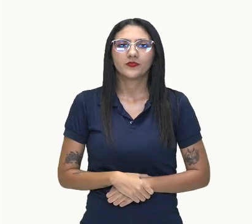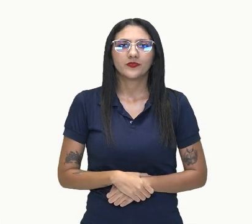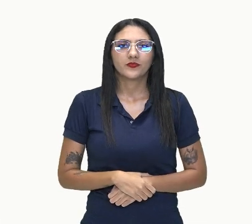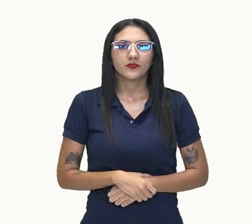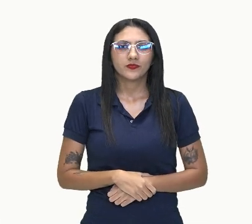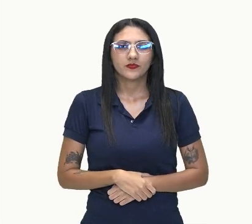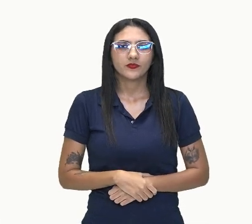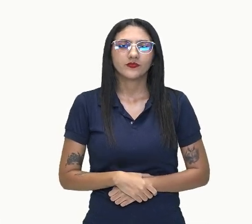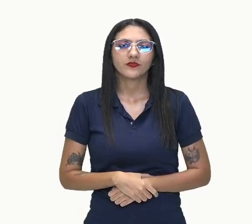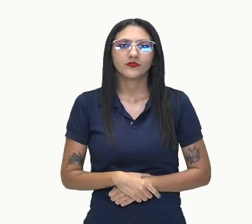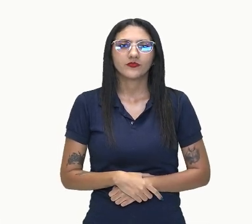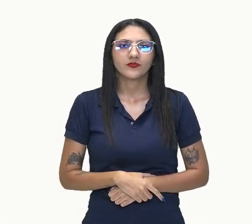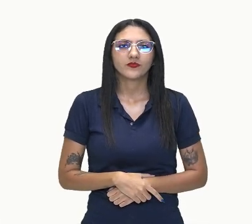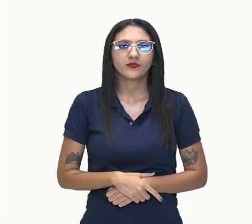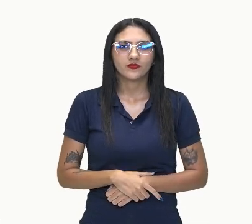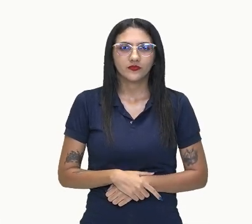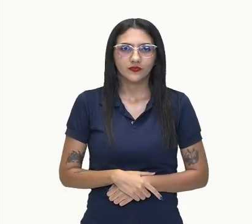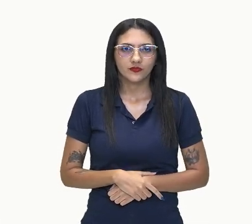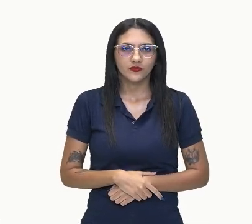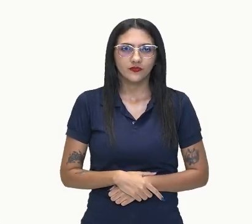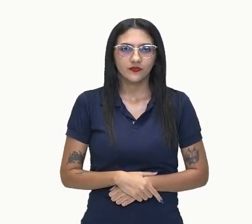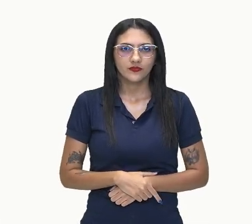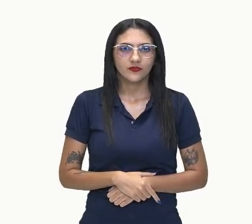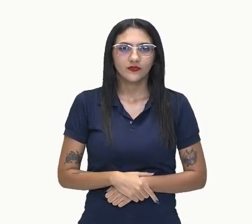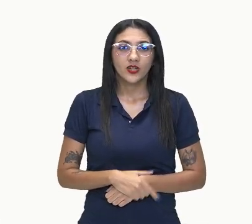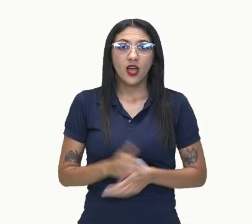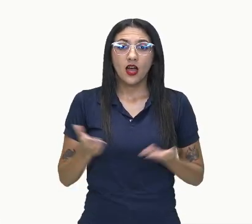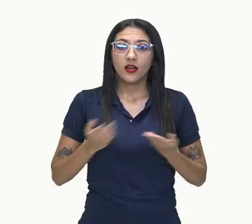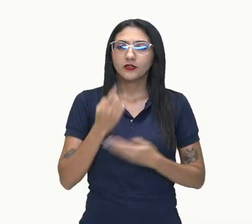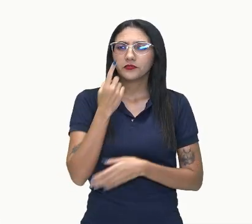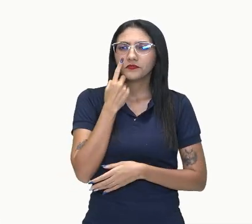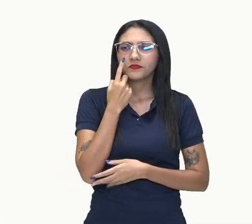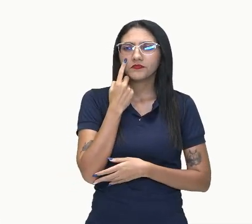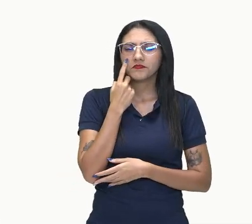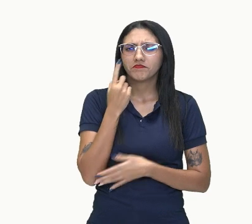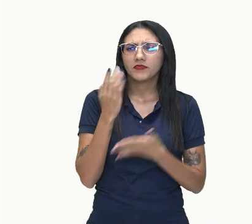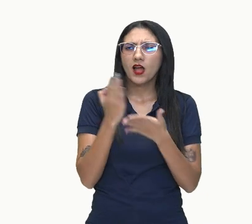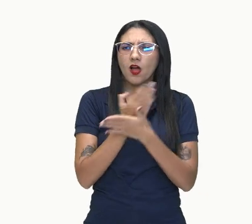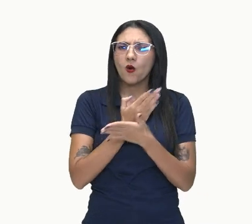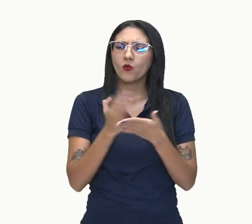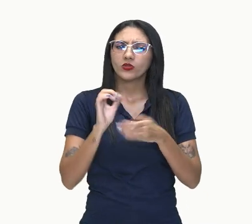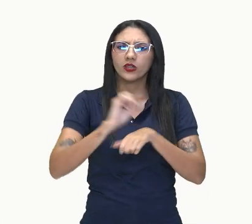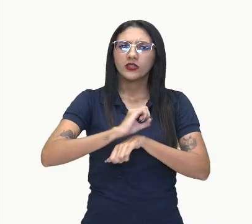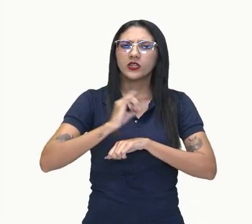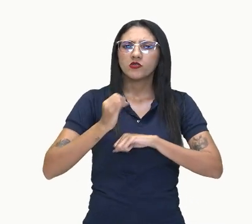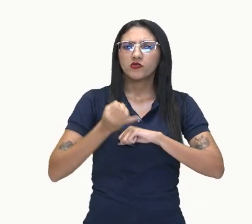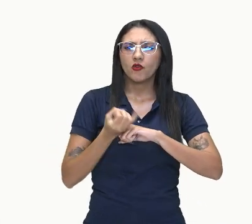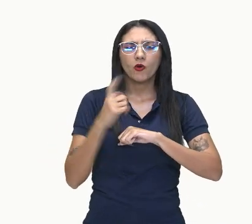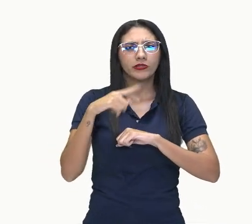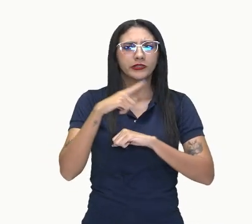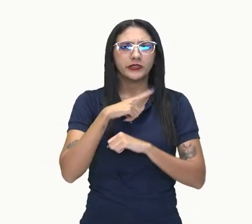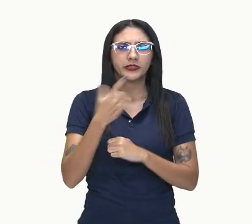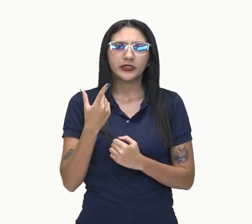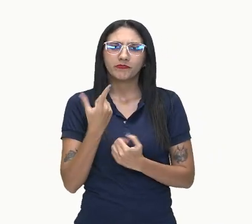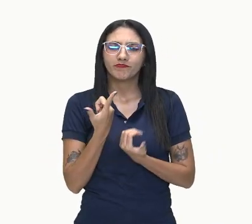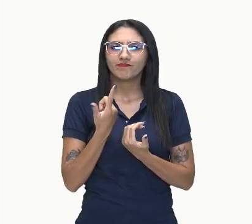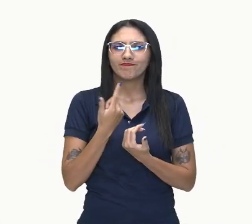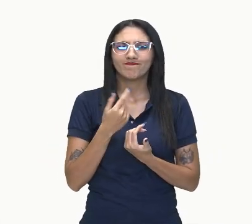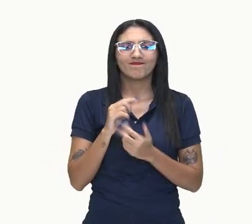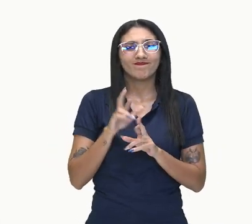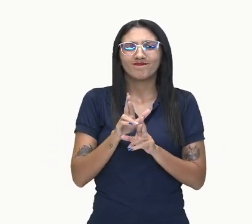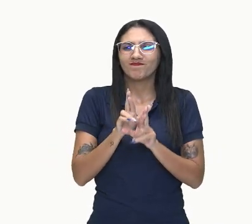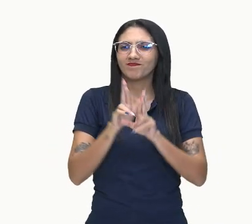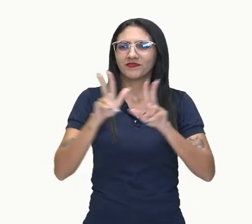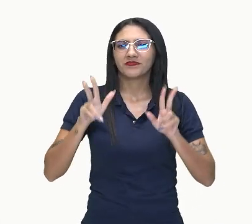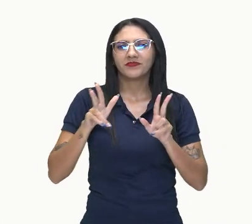E agora vamos falar sobre special adjectives. Alguns adjetivos, eles são irregulares. Como